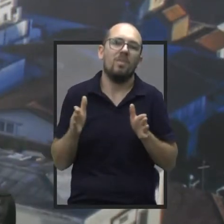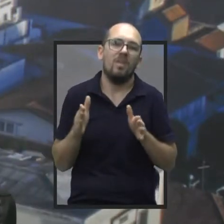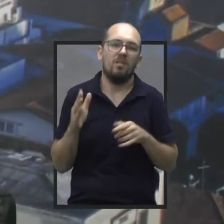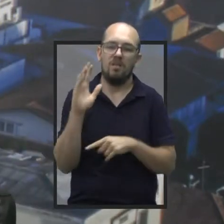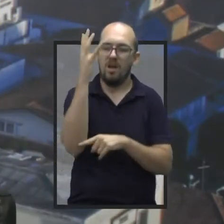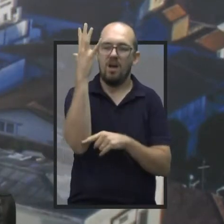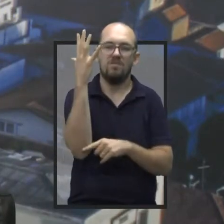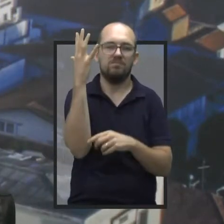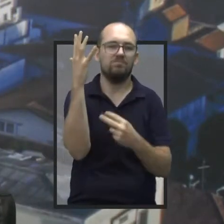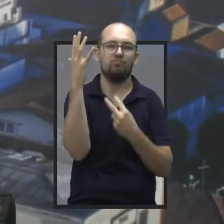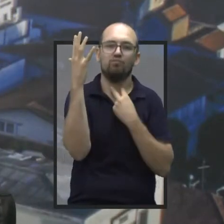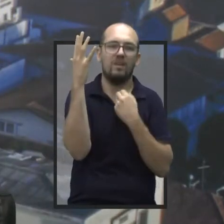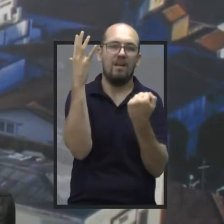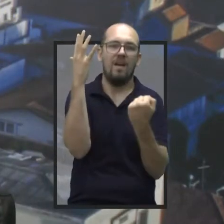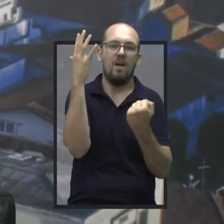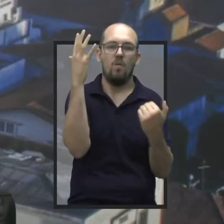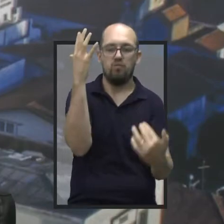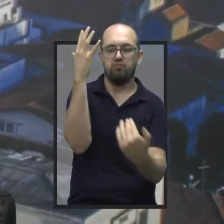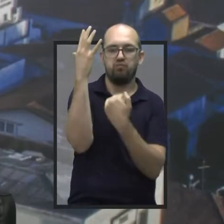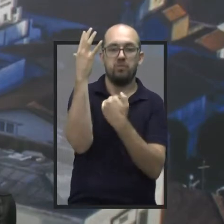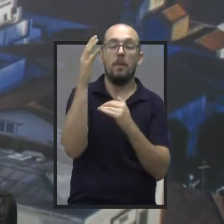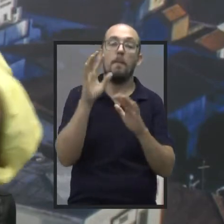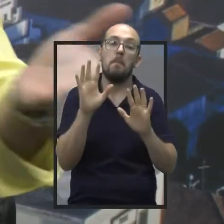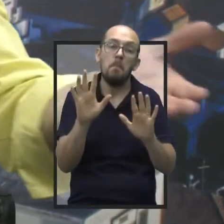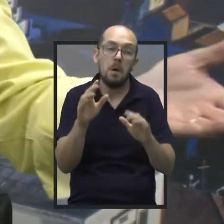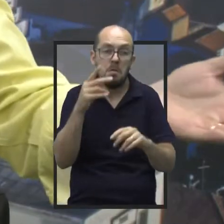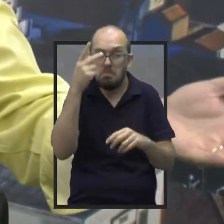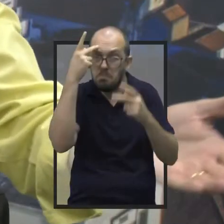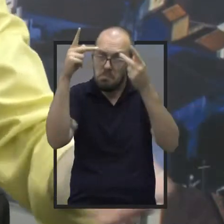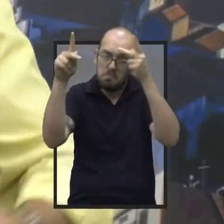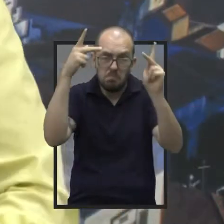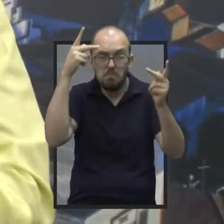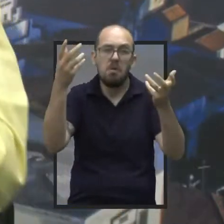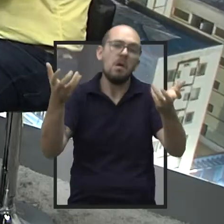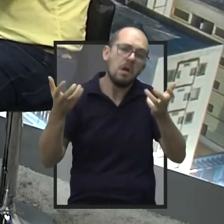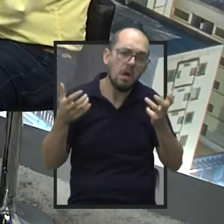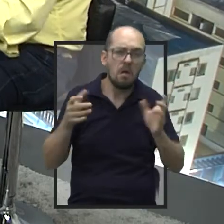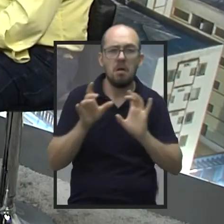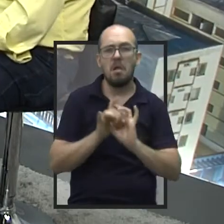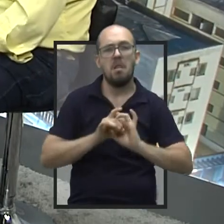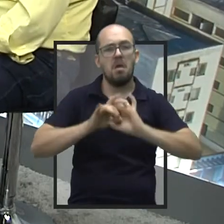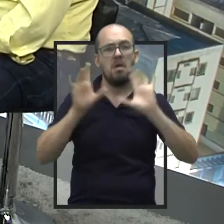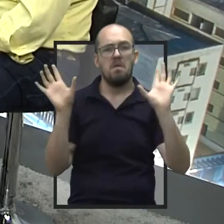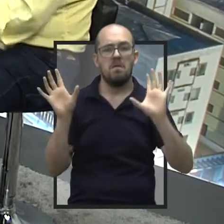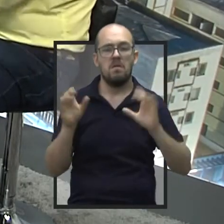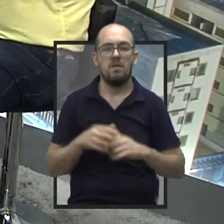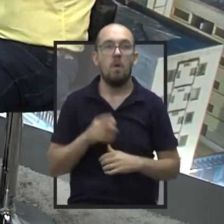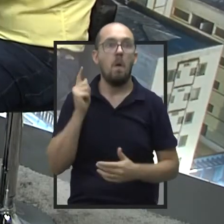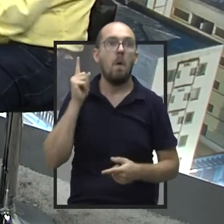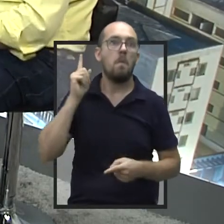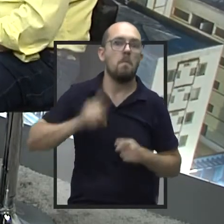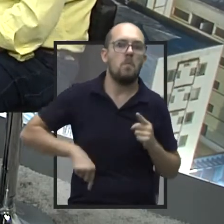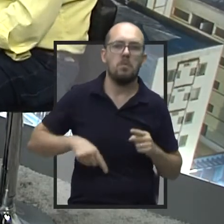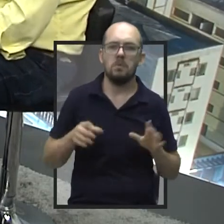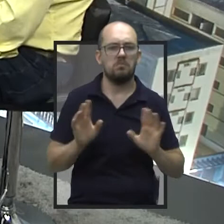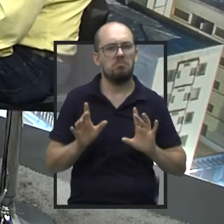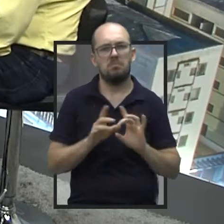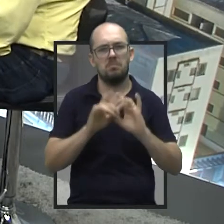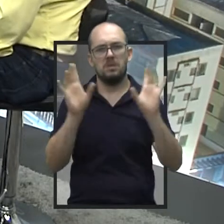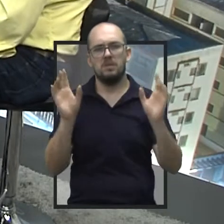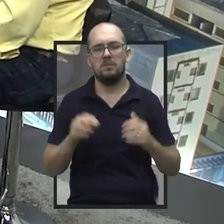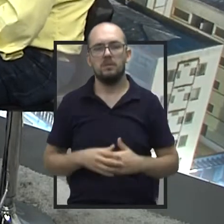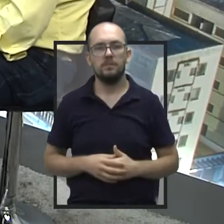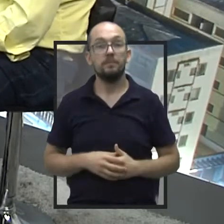aquele cidadão que achar que ele quer plantar, ele fica livre para plantar. Claro. Ele está livre para fazer. Não há nada que proíbe. Né? Exato.